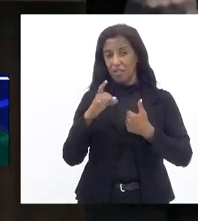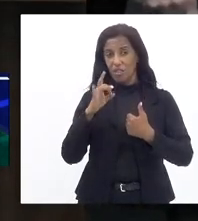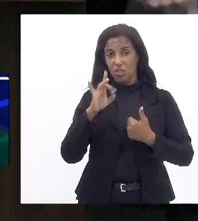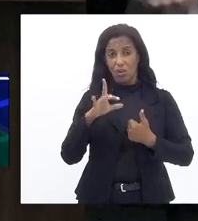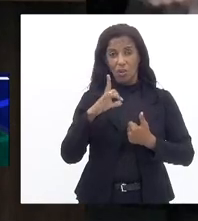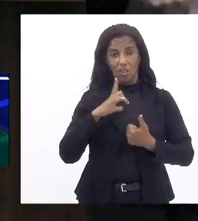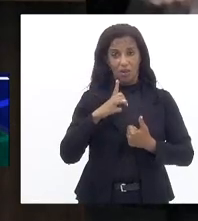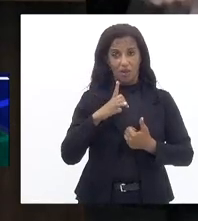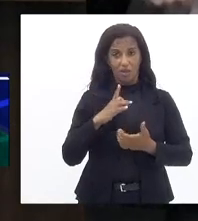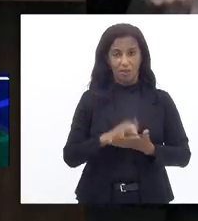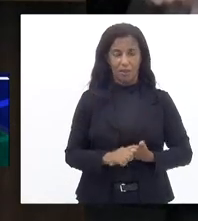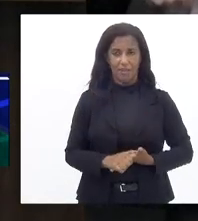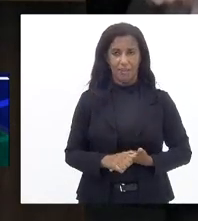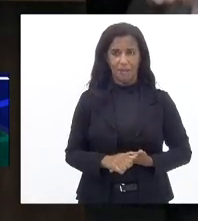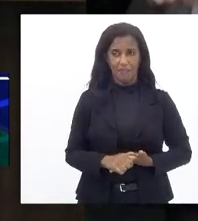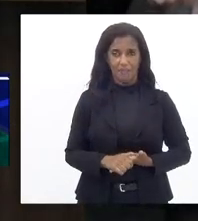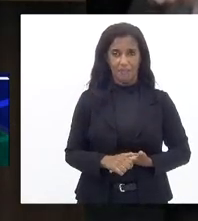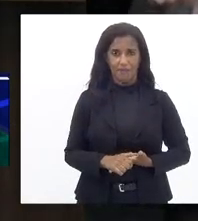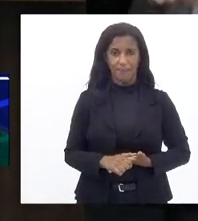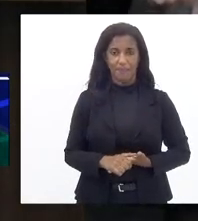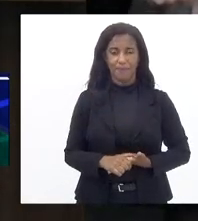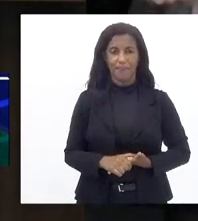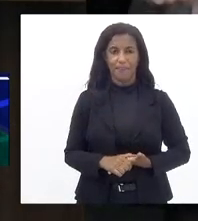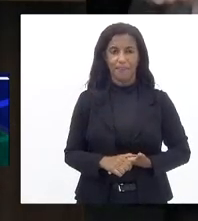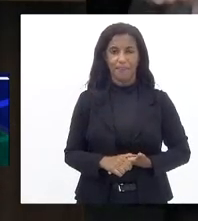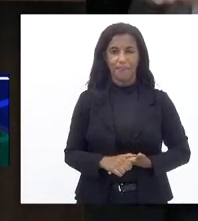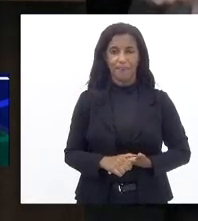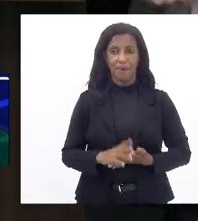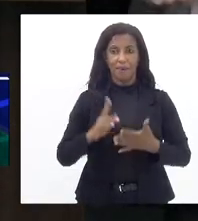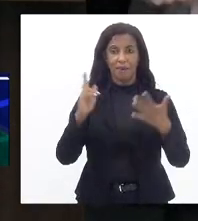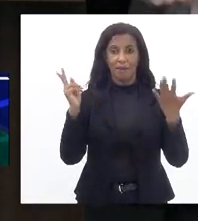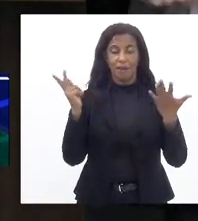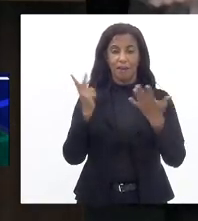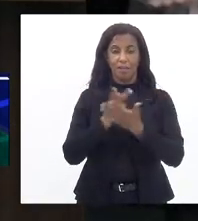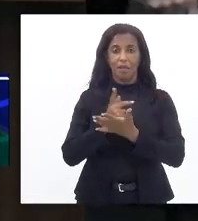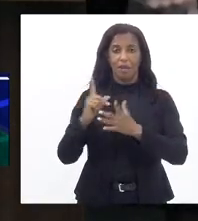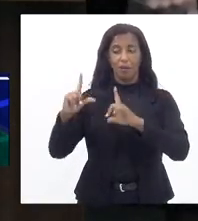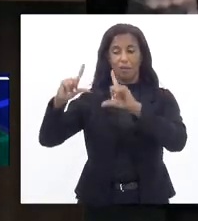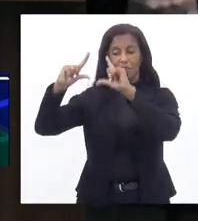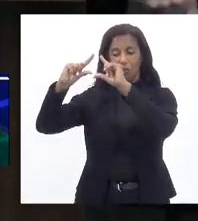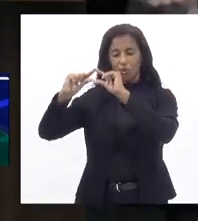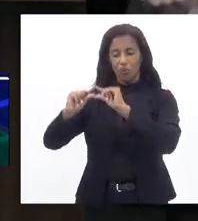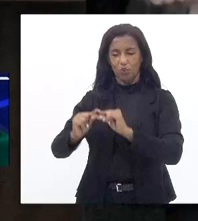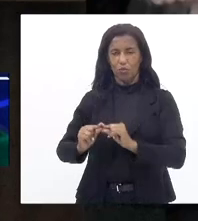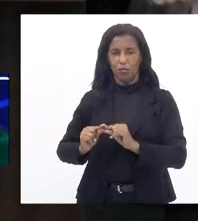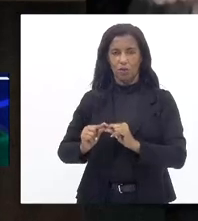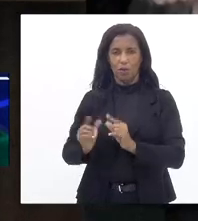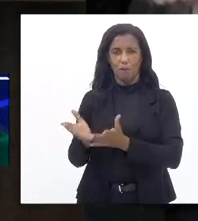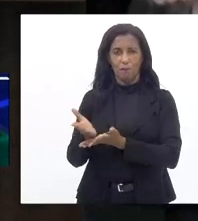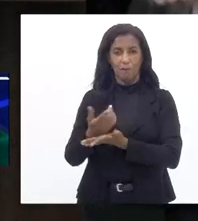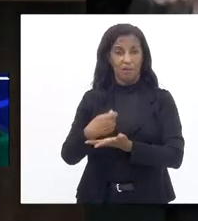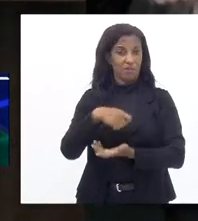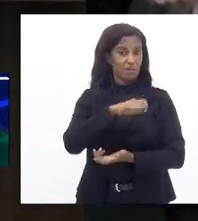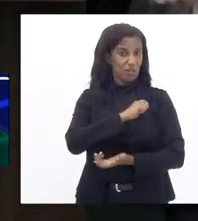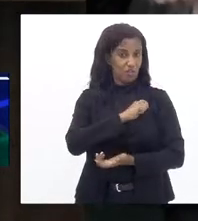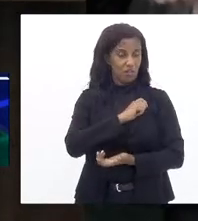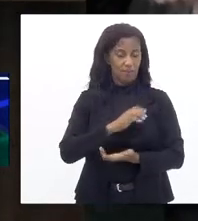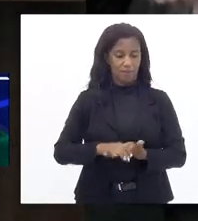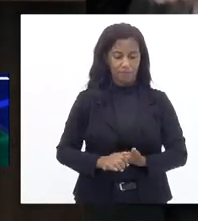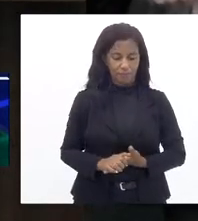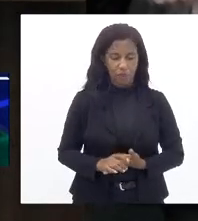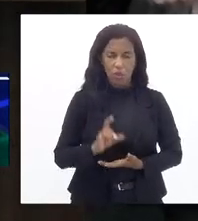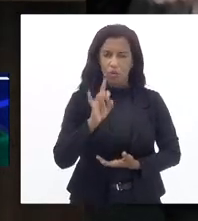previsão, deputada Marta Rocha, para reduzir benefício fiscal. Eu vou apenas, para não